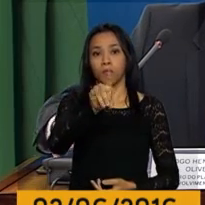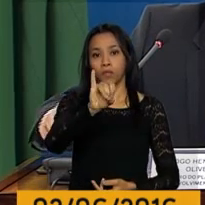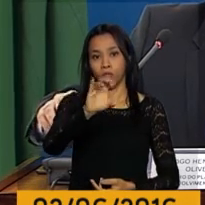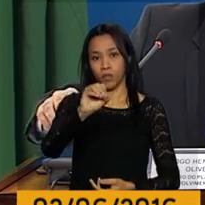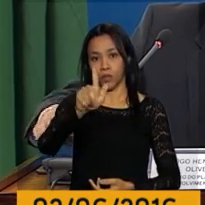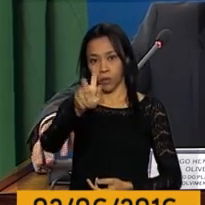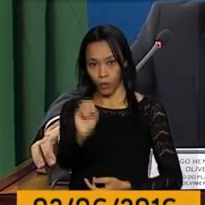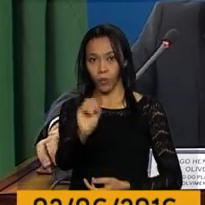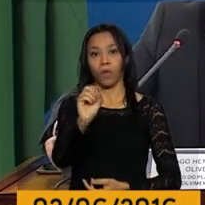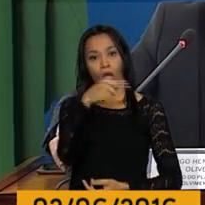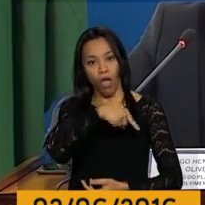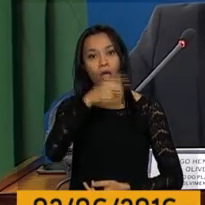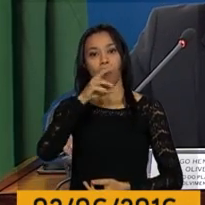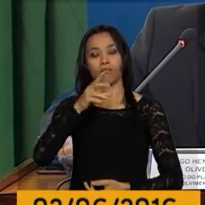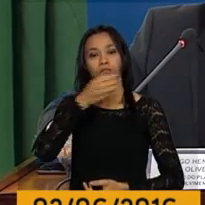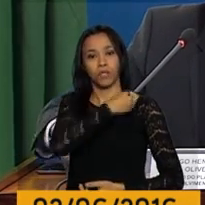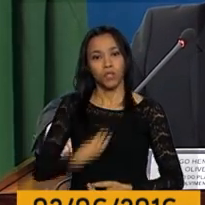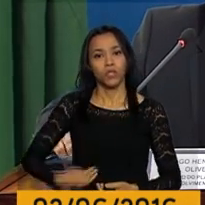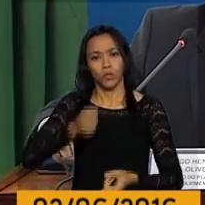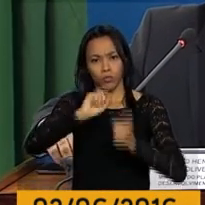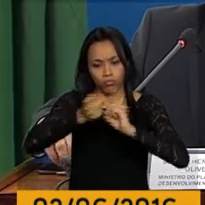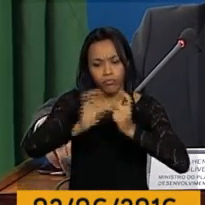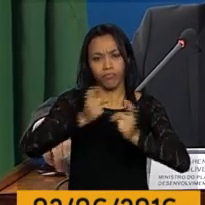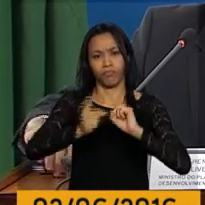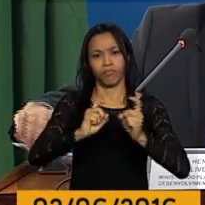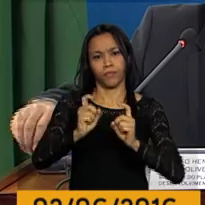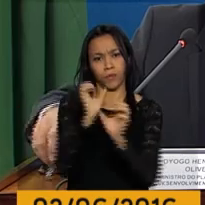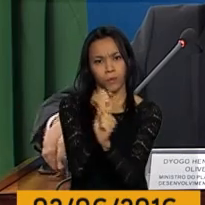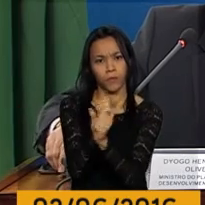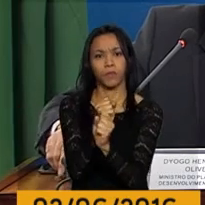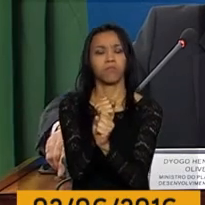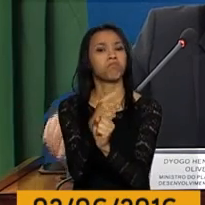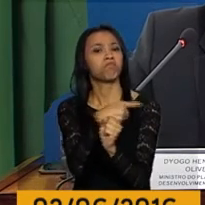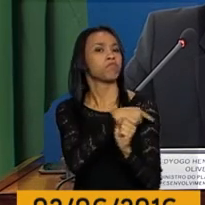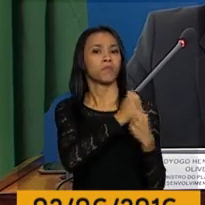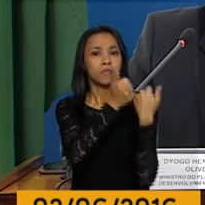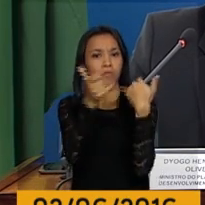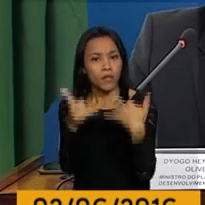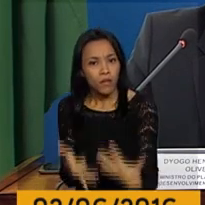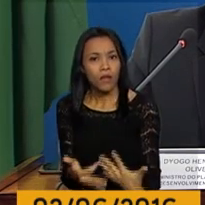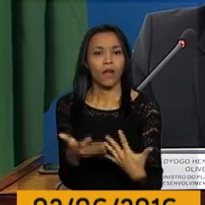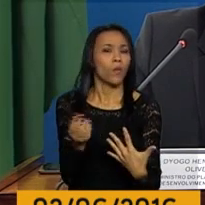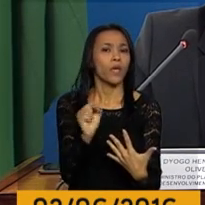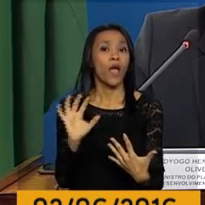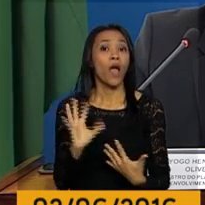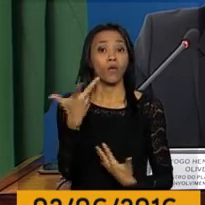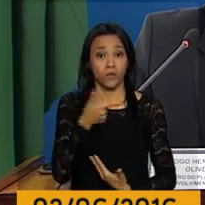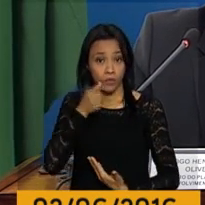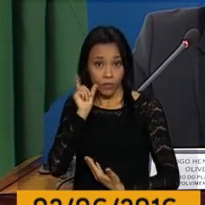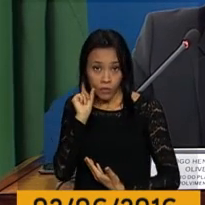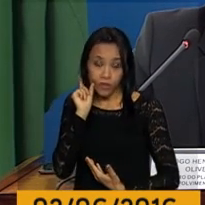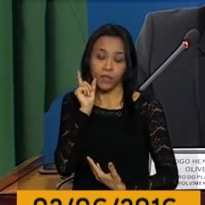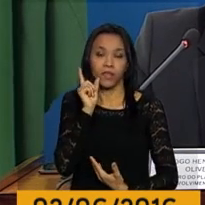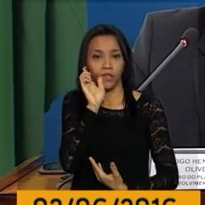do planejamento, para um pano de fundo sobre as razões do governo sobre o que aconteceu ontem e